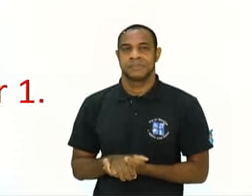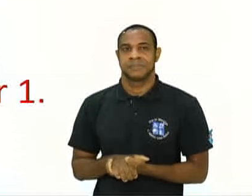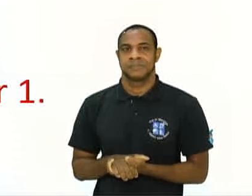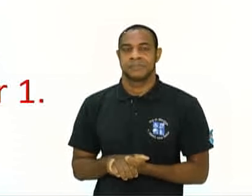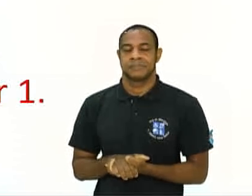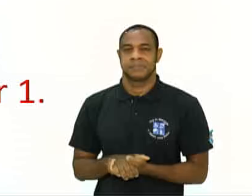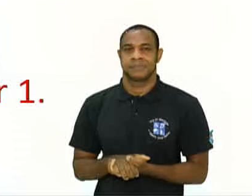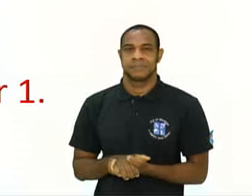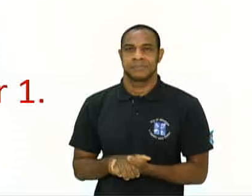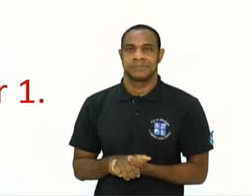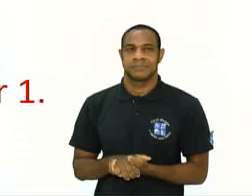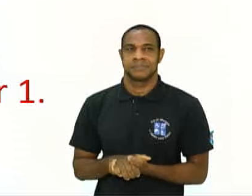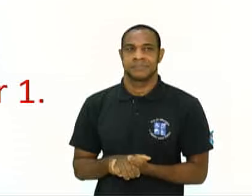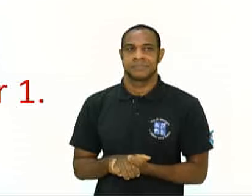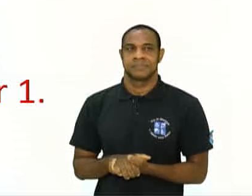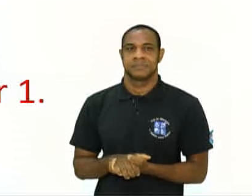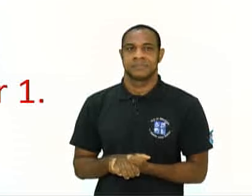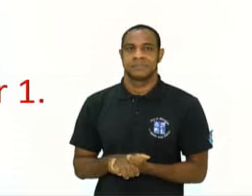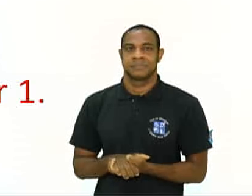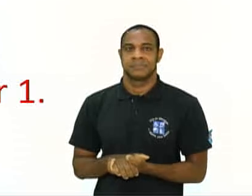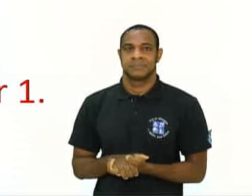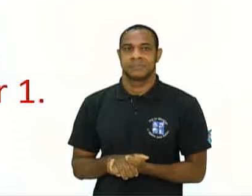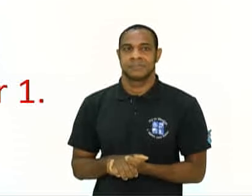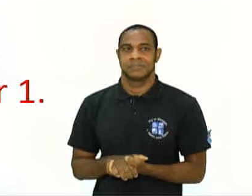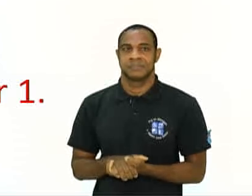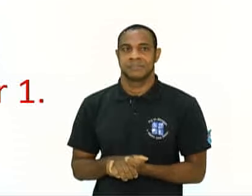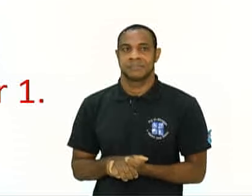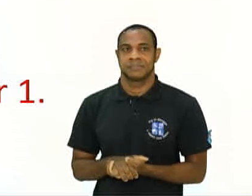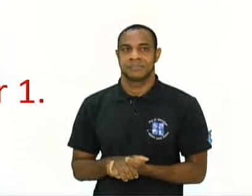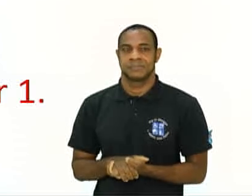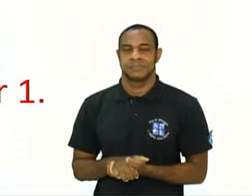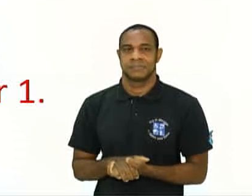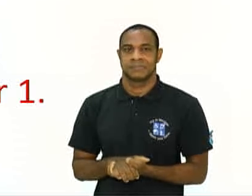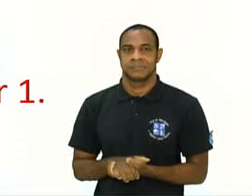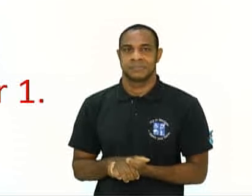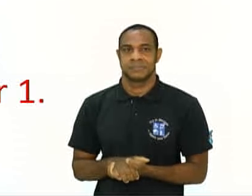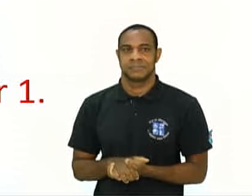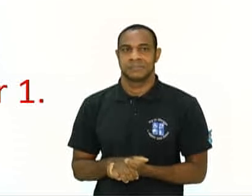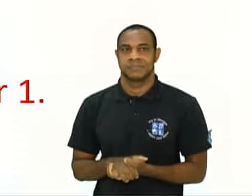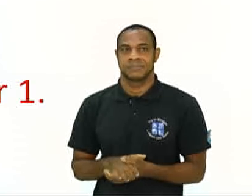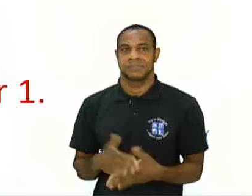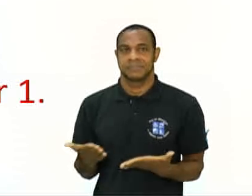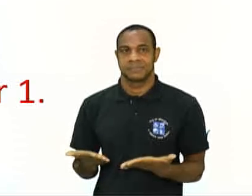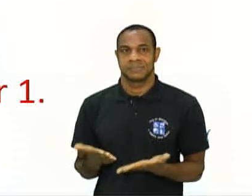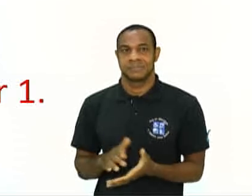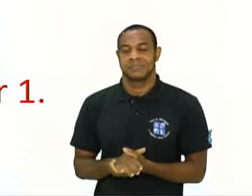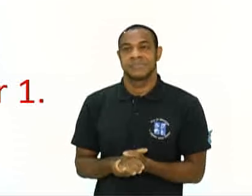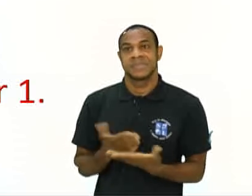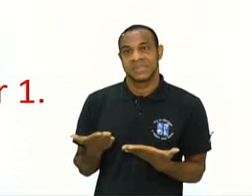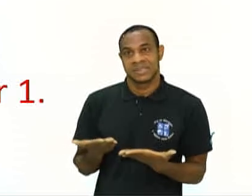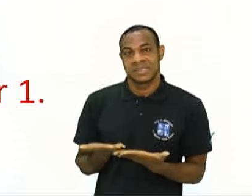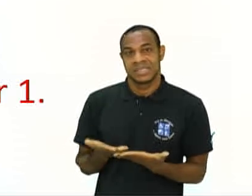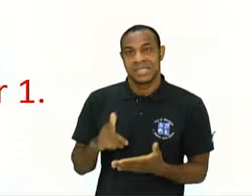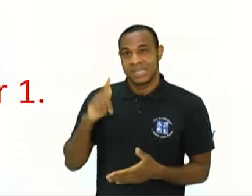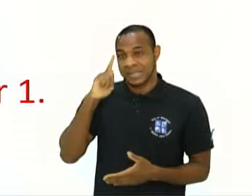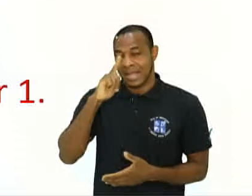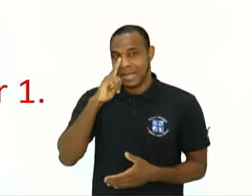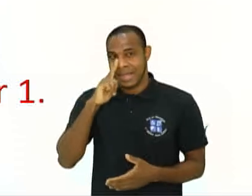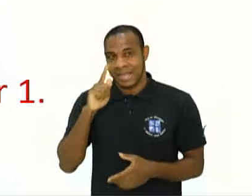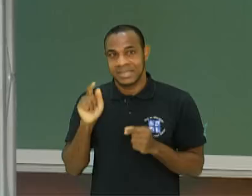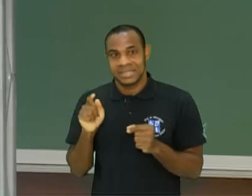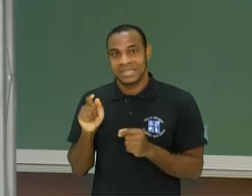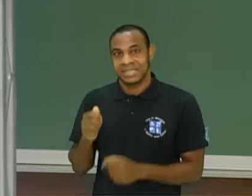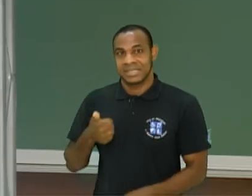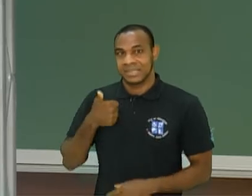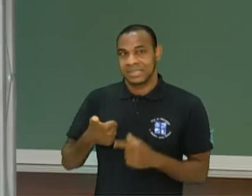Brazil, it means agreement. In France, it means number one. Então, nós já vimos pelo texto que na Grécia esse